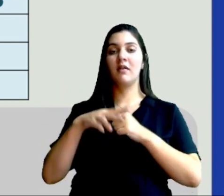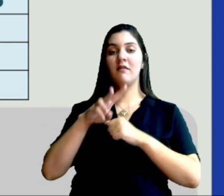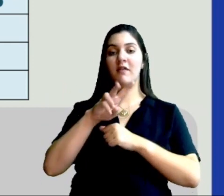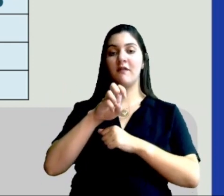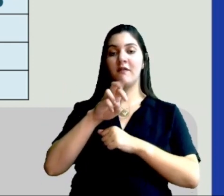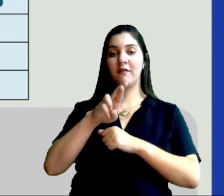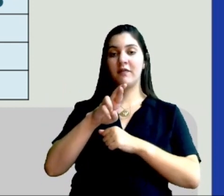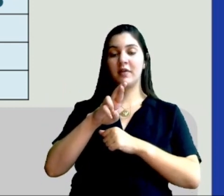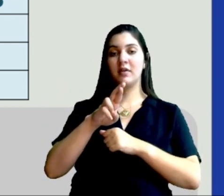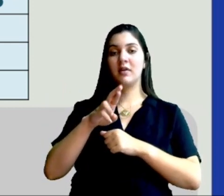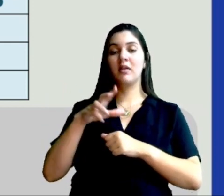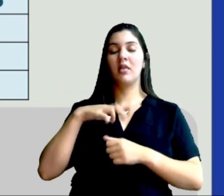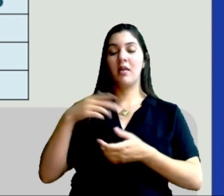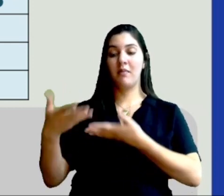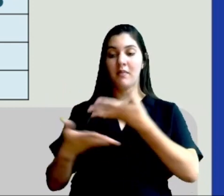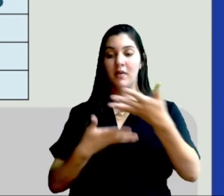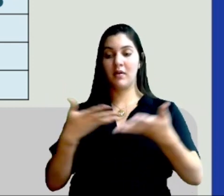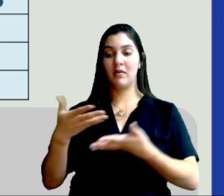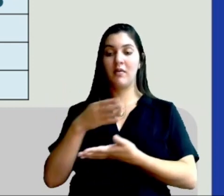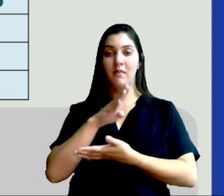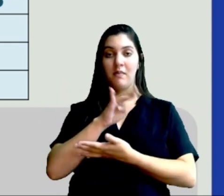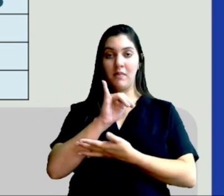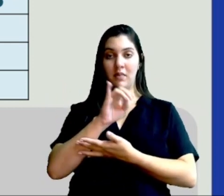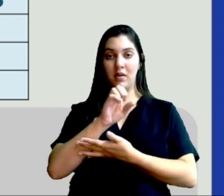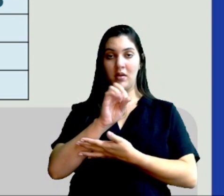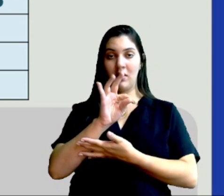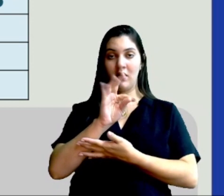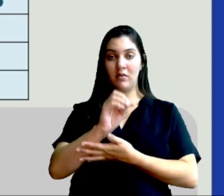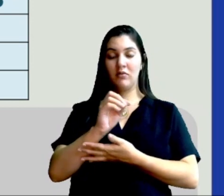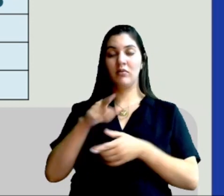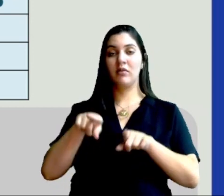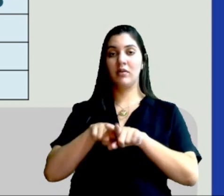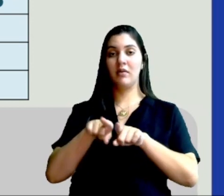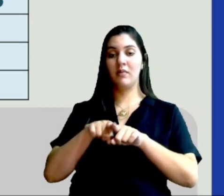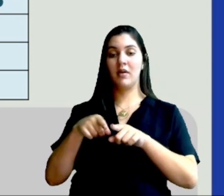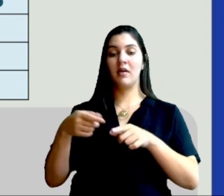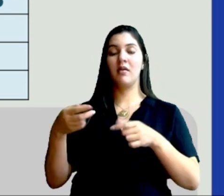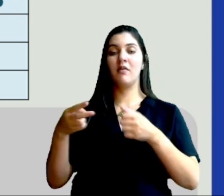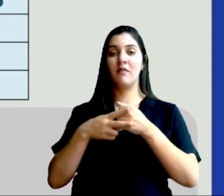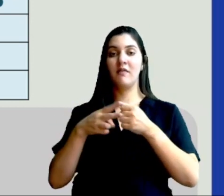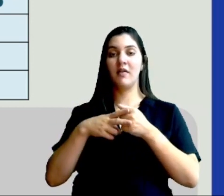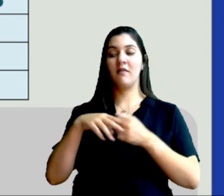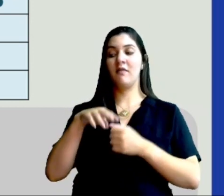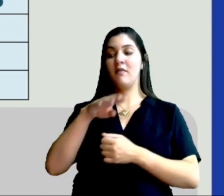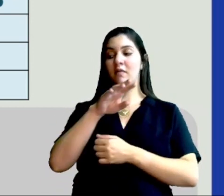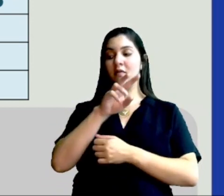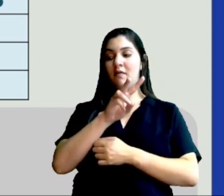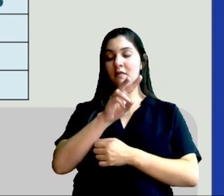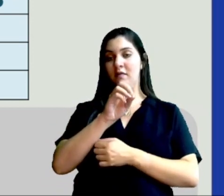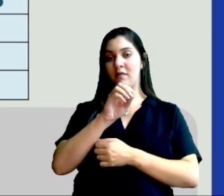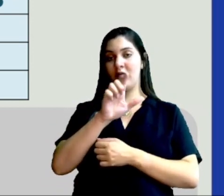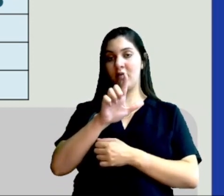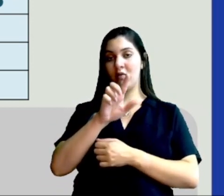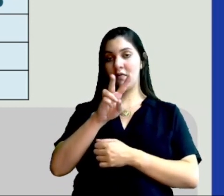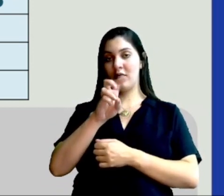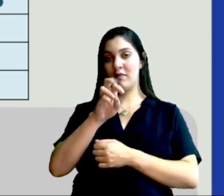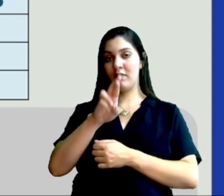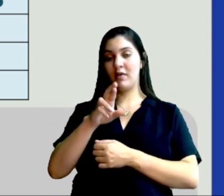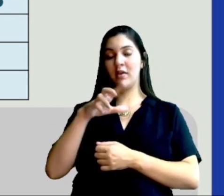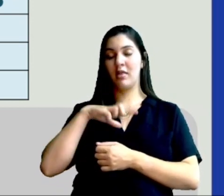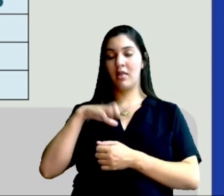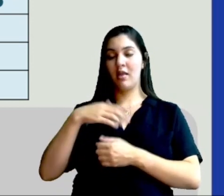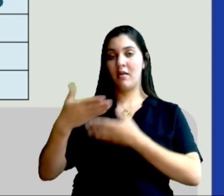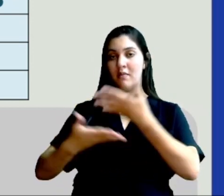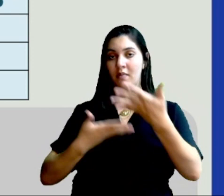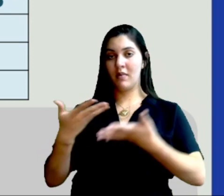ver, que tem como particípio visto, e o verbo volver, que é voltar, que tem como